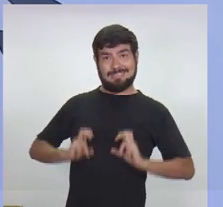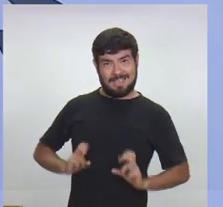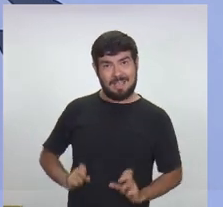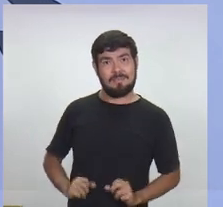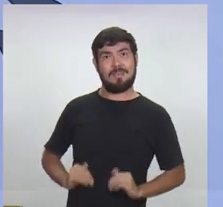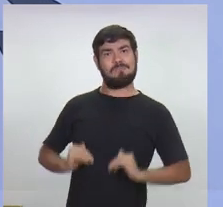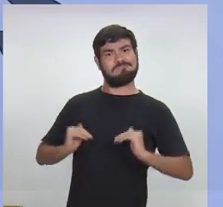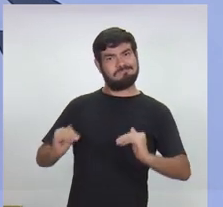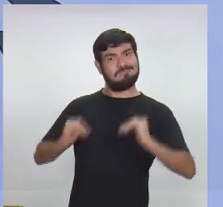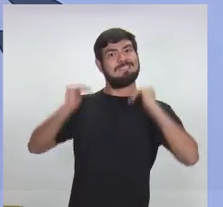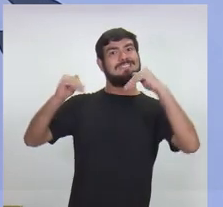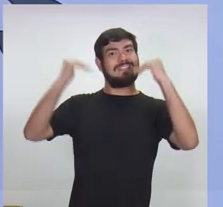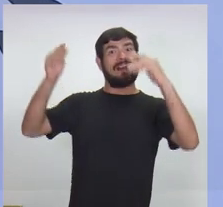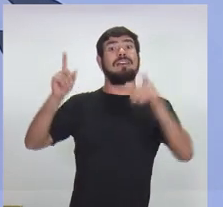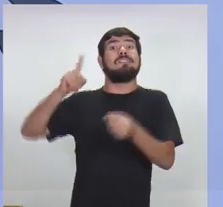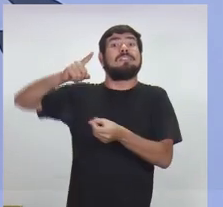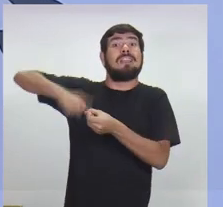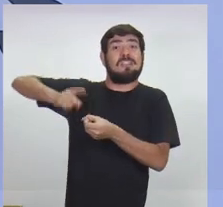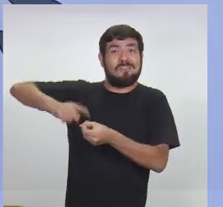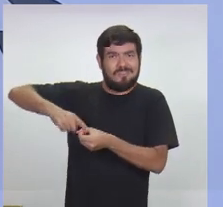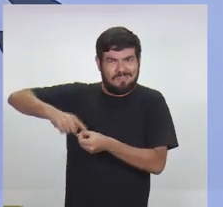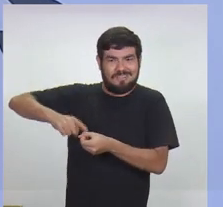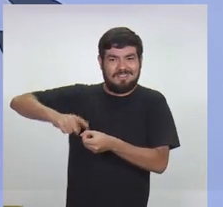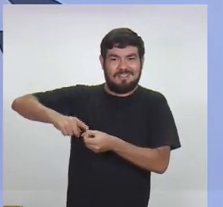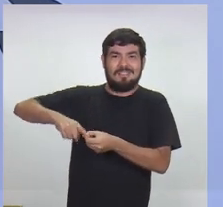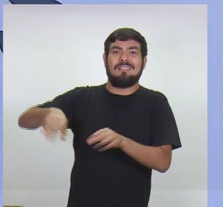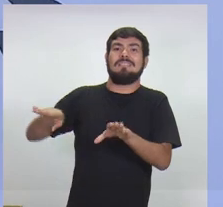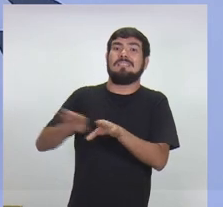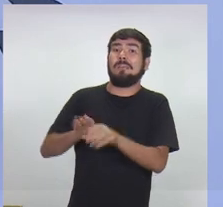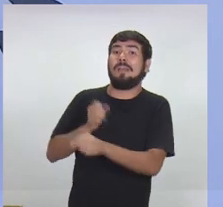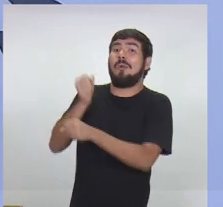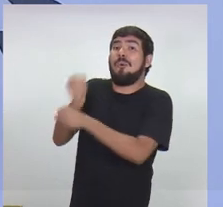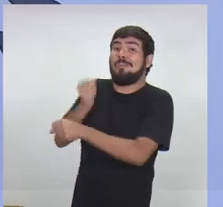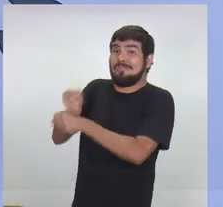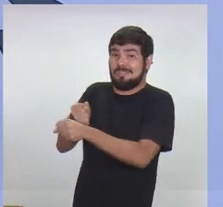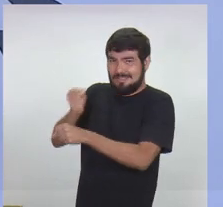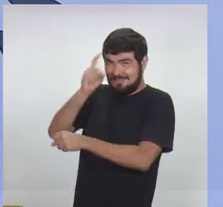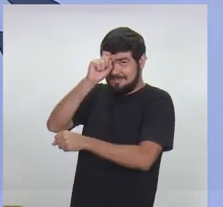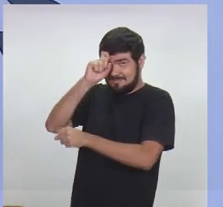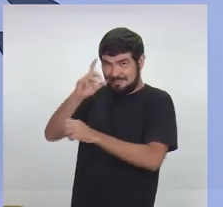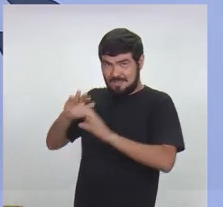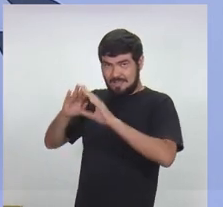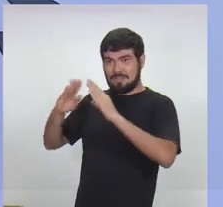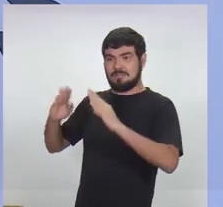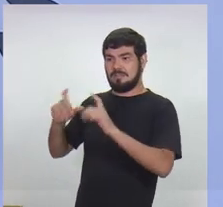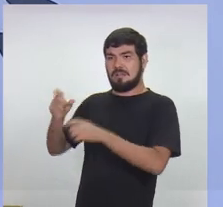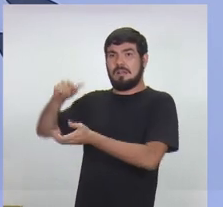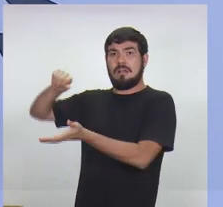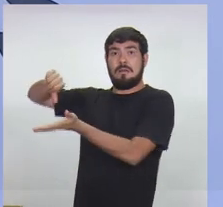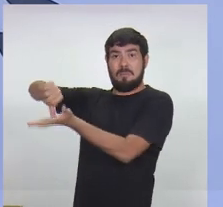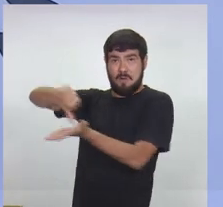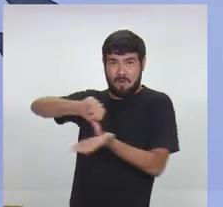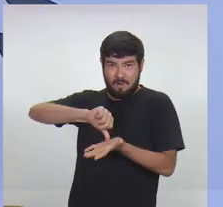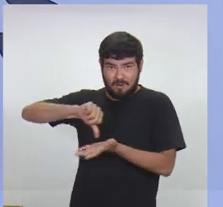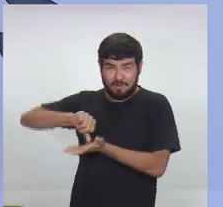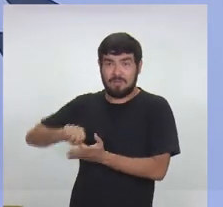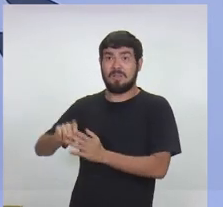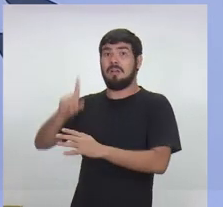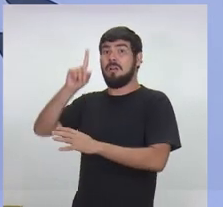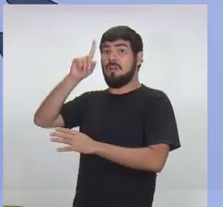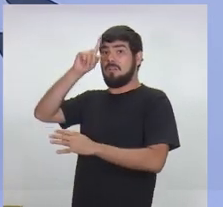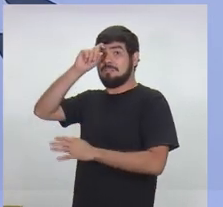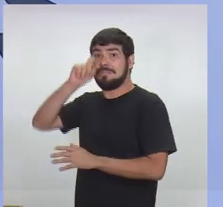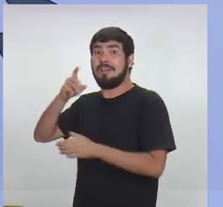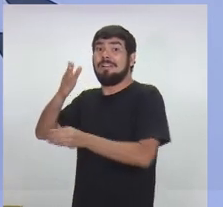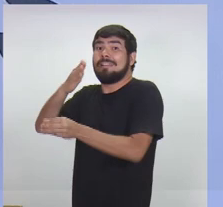consultas para o interior para isso vamos construir hospitais em unidades pólos vamos construir um hospital em